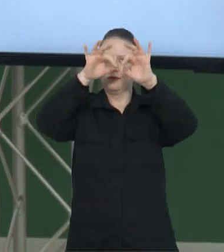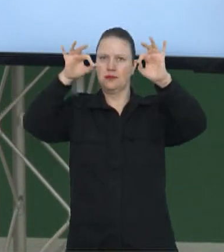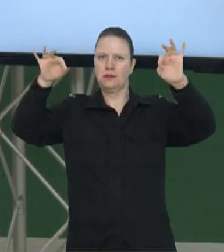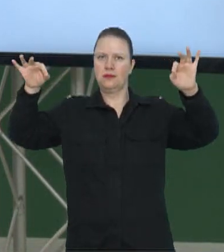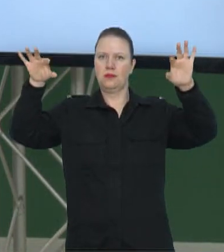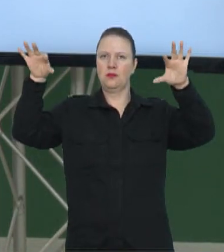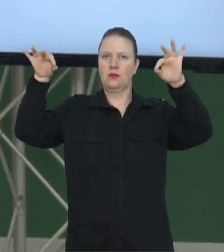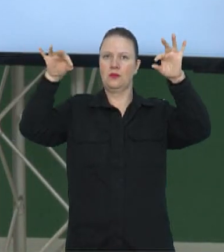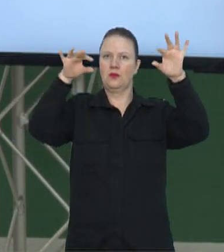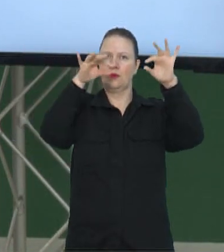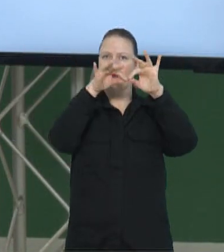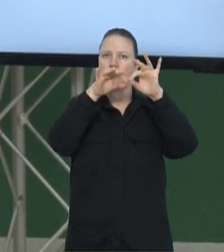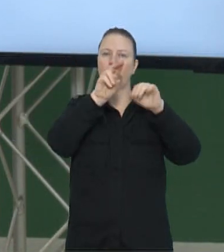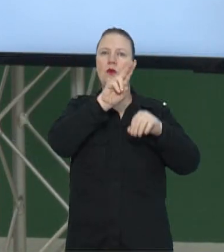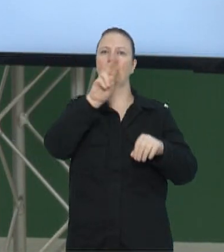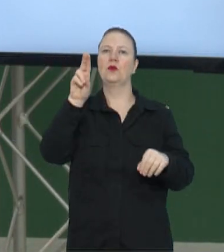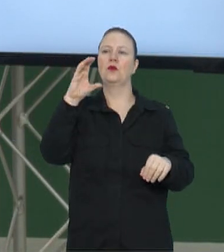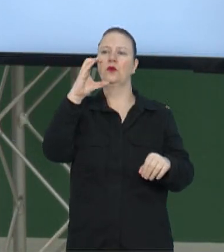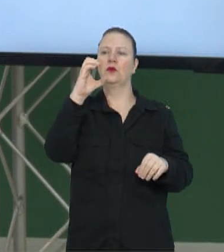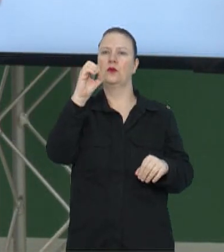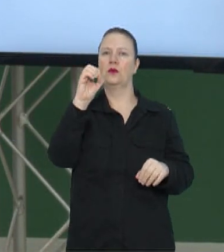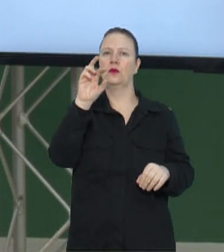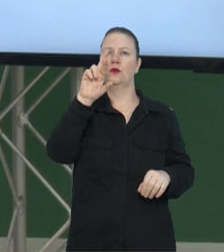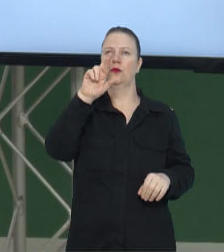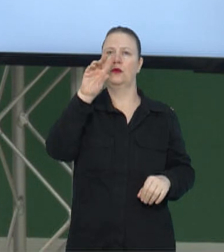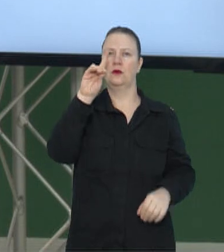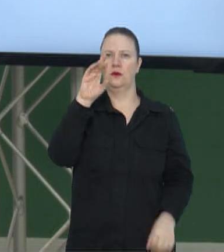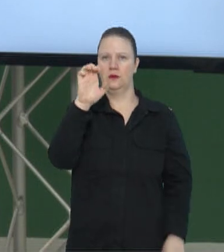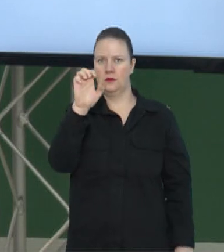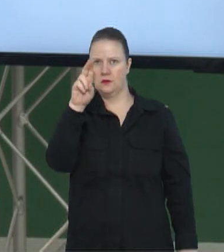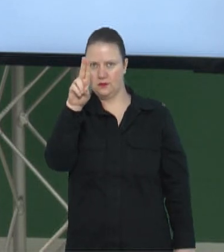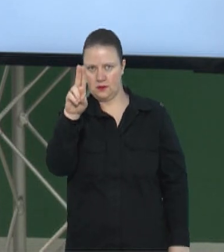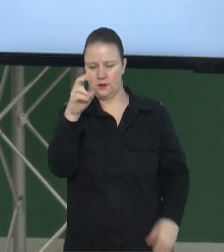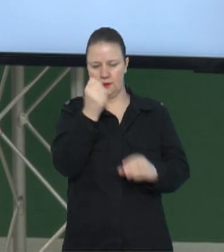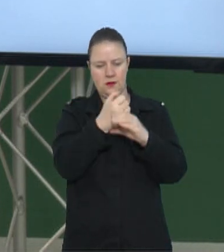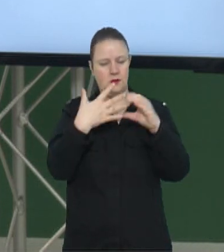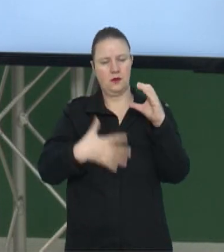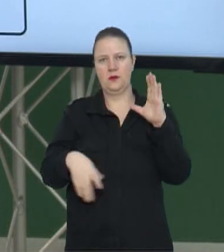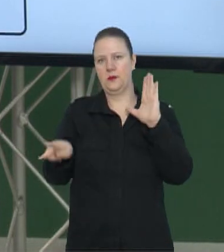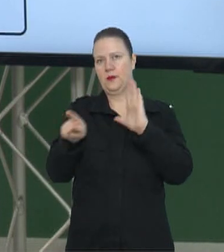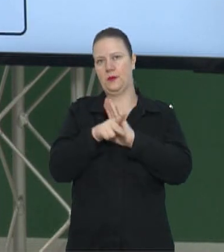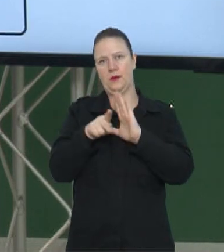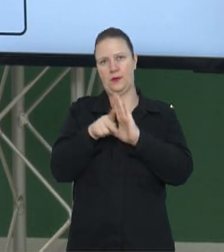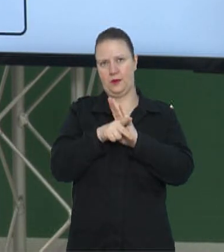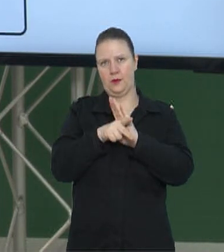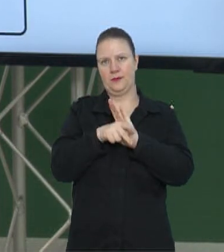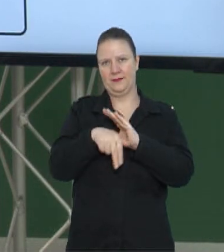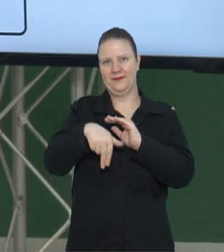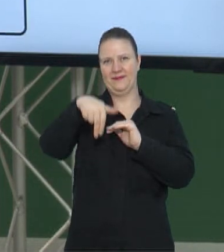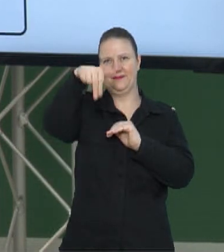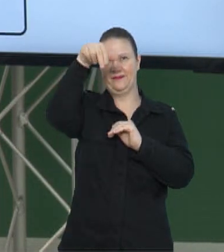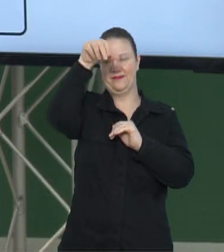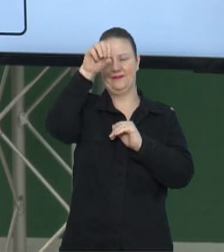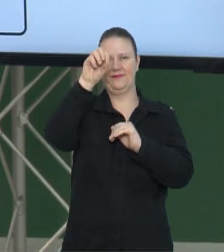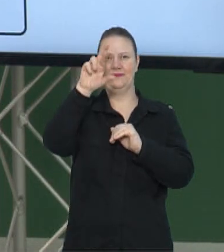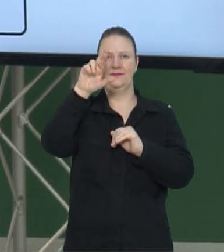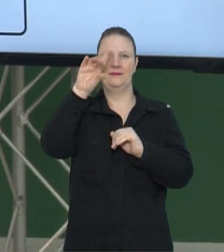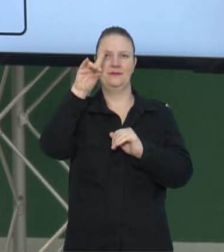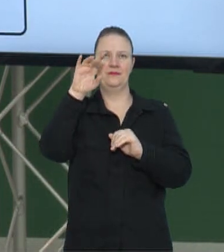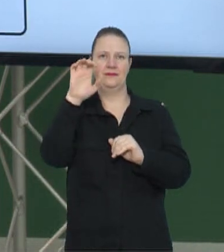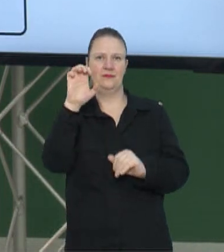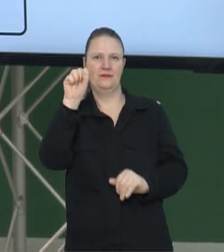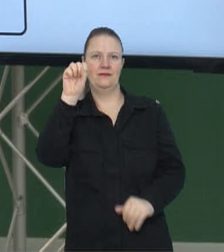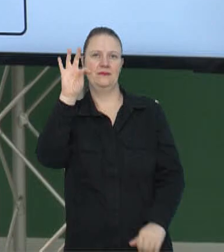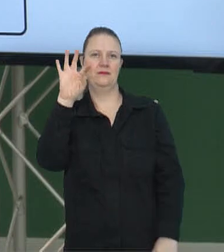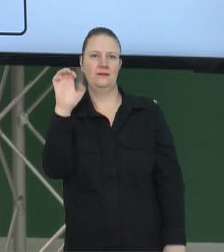Por isso a gente chama de literatura de cordel, que é uma característica da região Nordeste. Pratos típicos que nós vamos